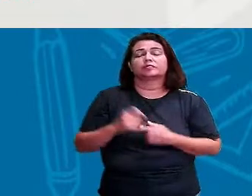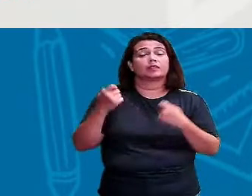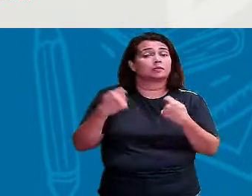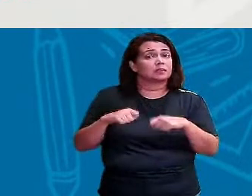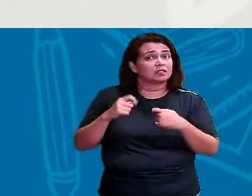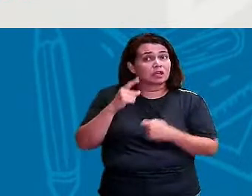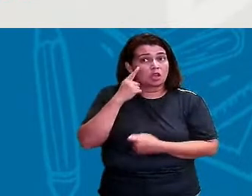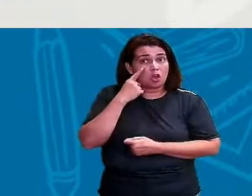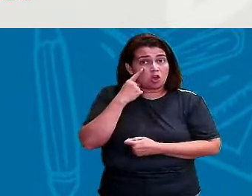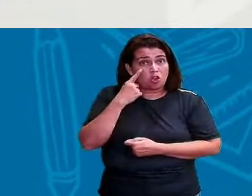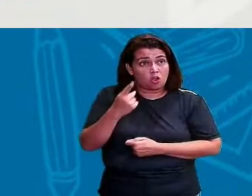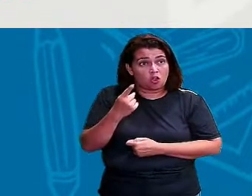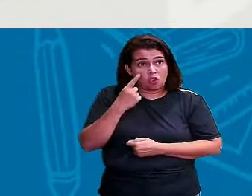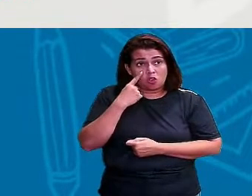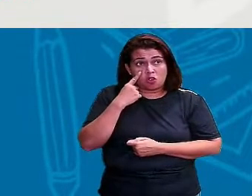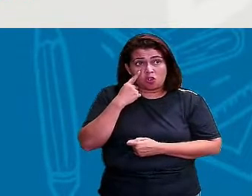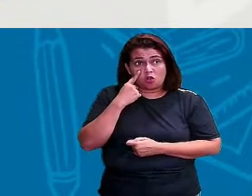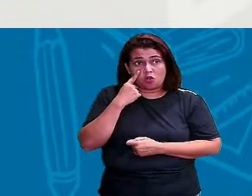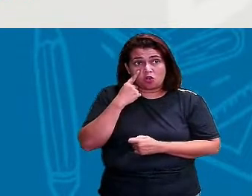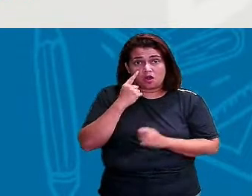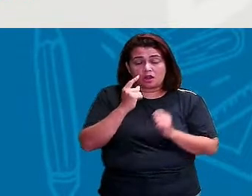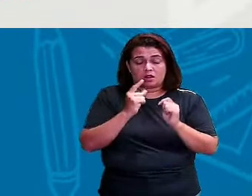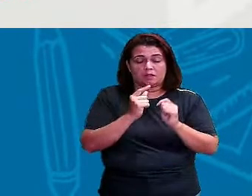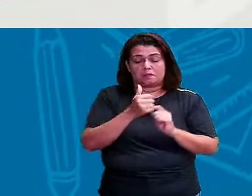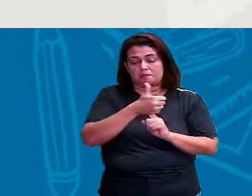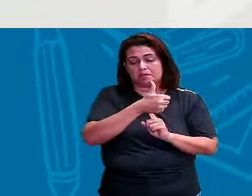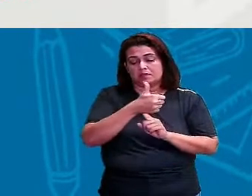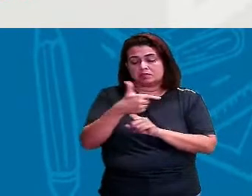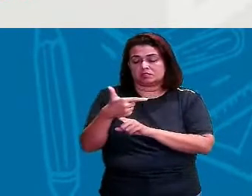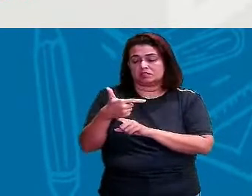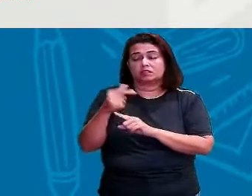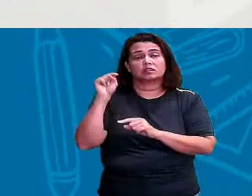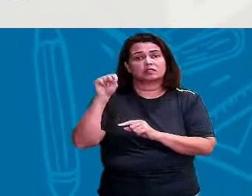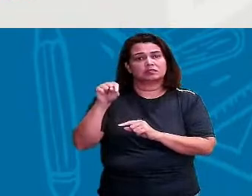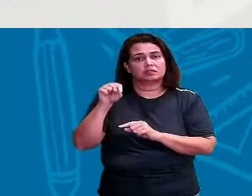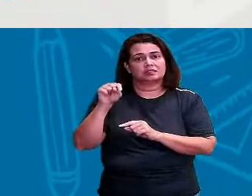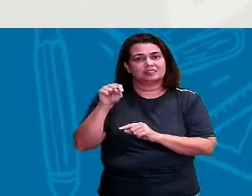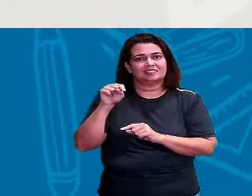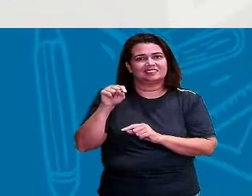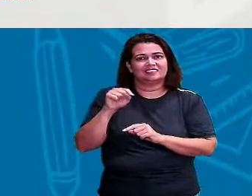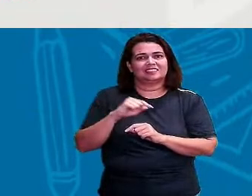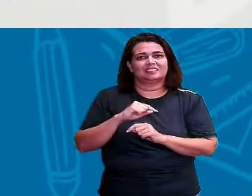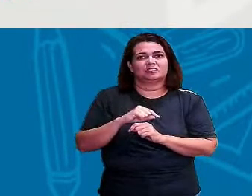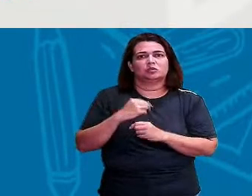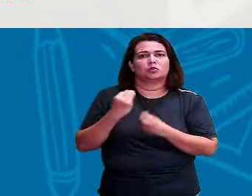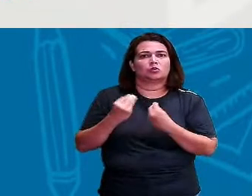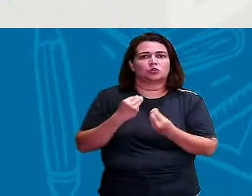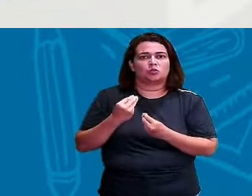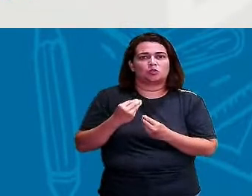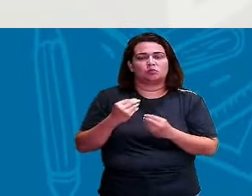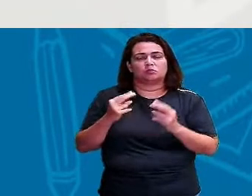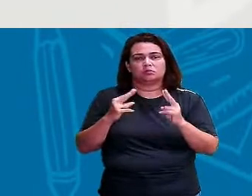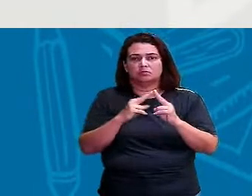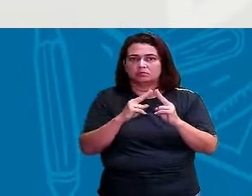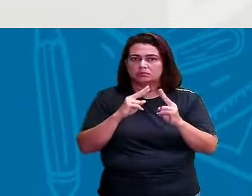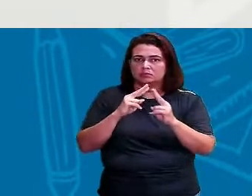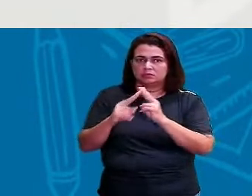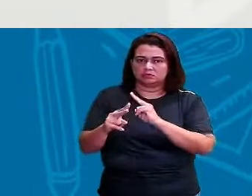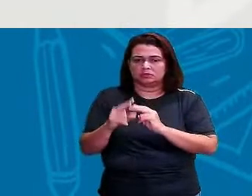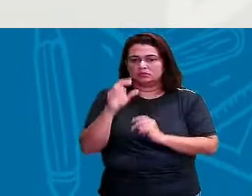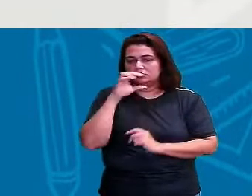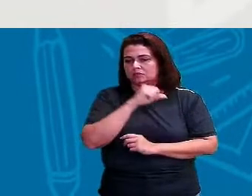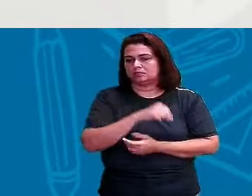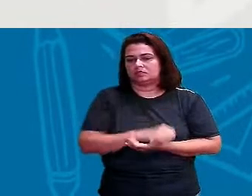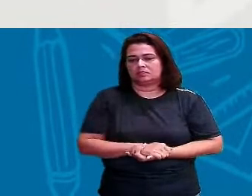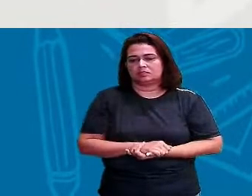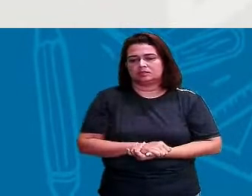só olhar para a casinha da unidade para saber se o número é par ou ímpar de forma mais rápida, tá? Vamos